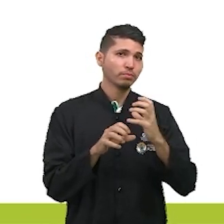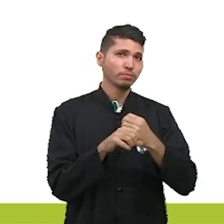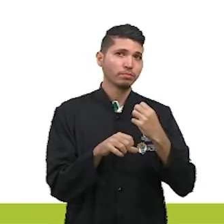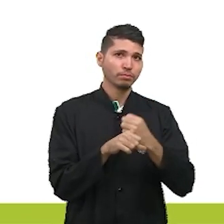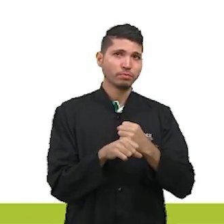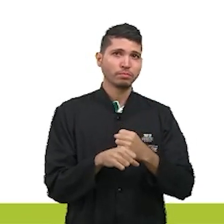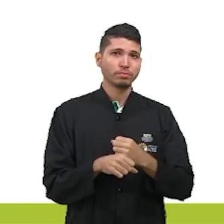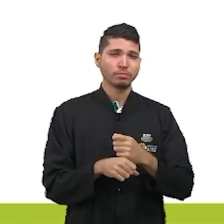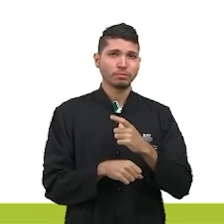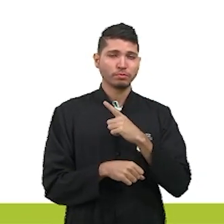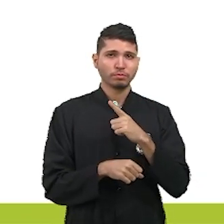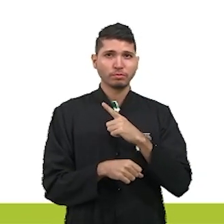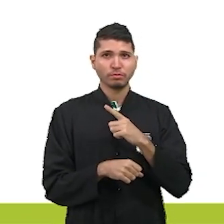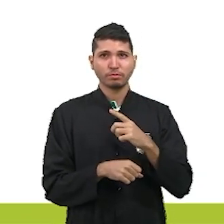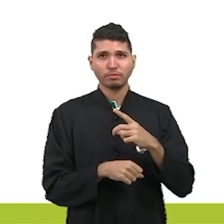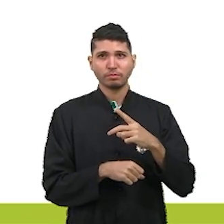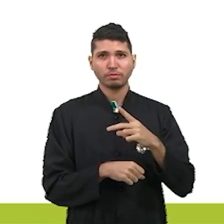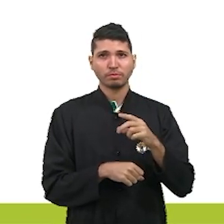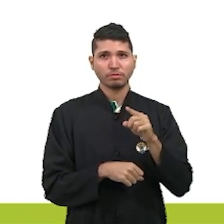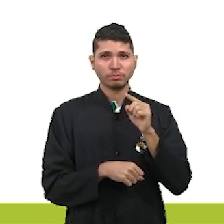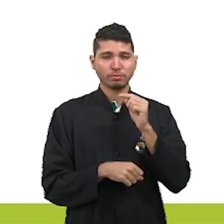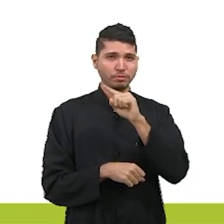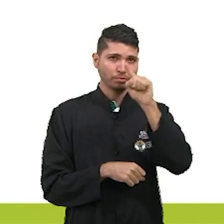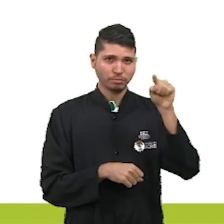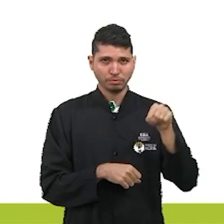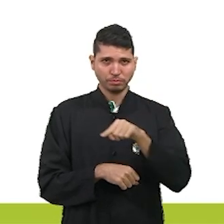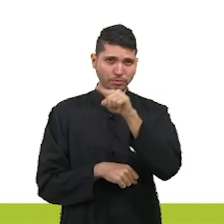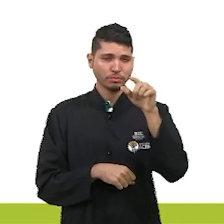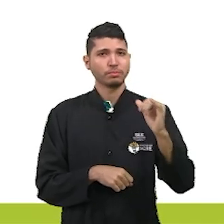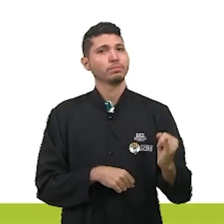resultado. Mas a ideia é que é importante.